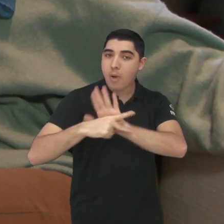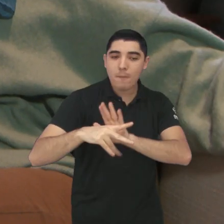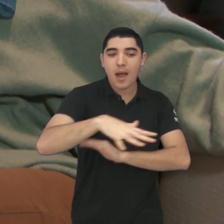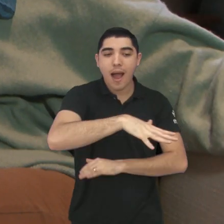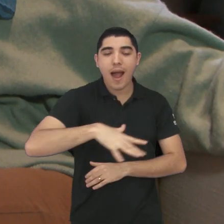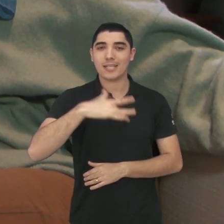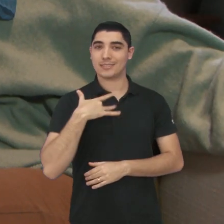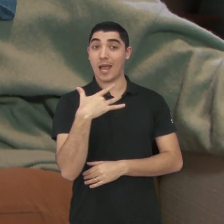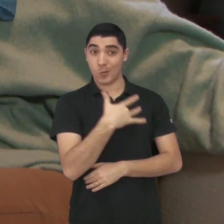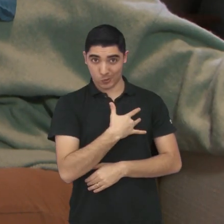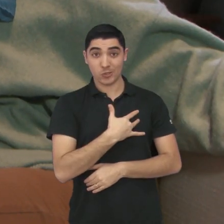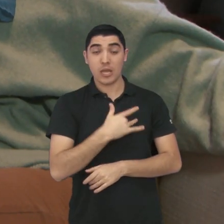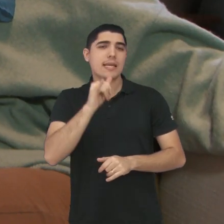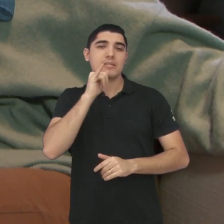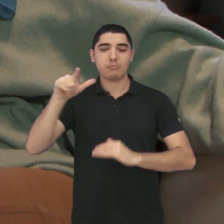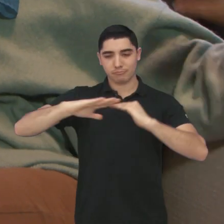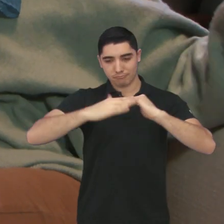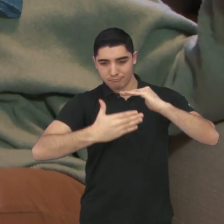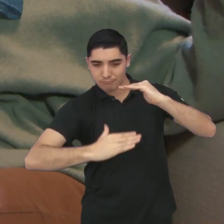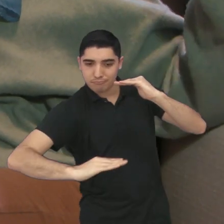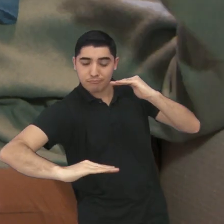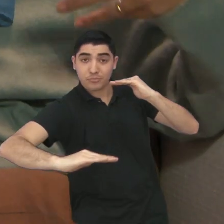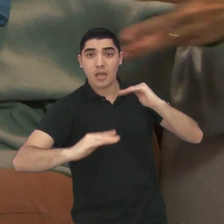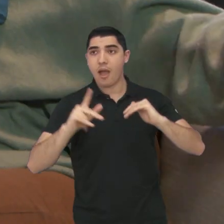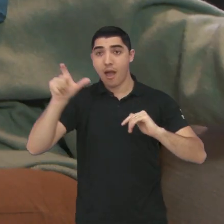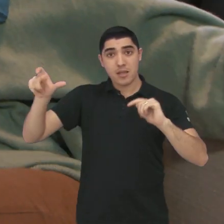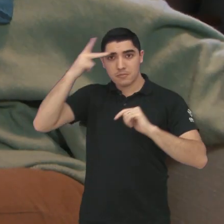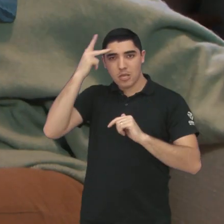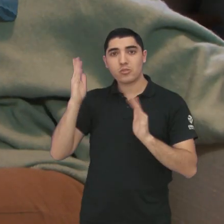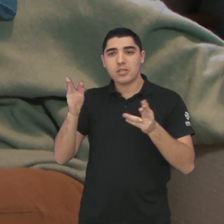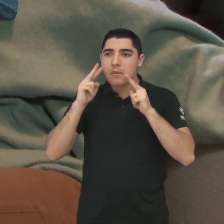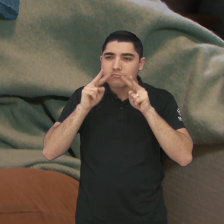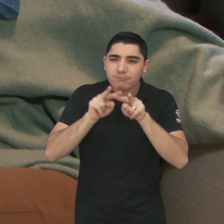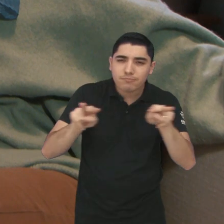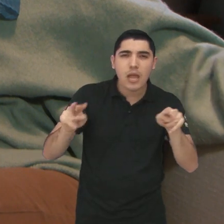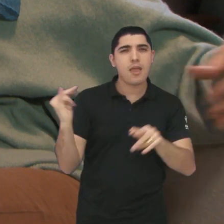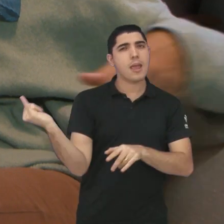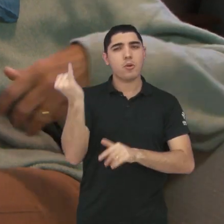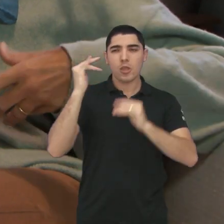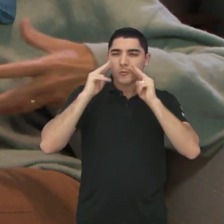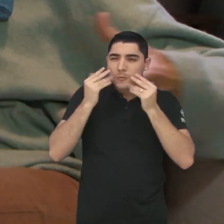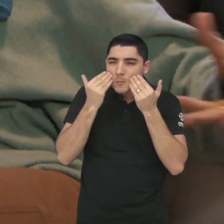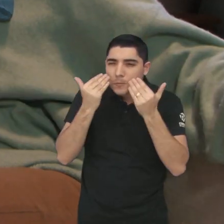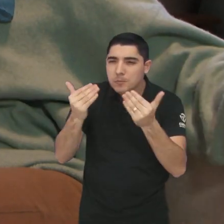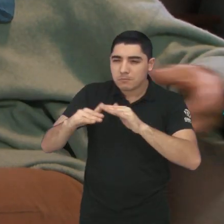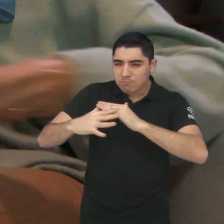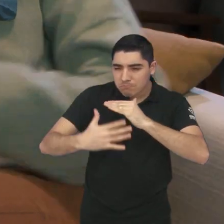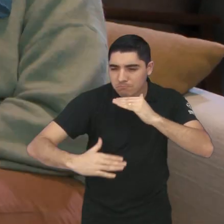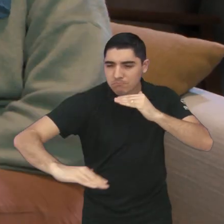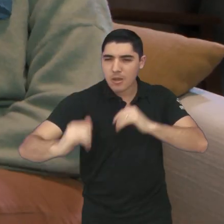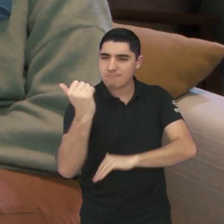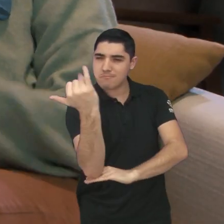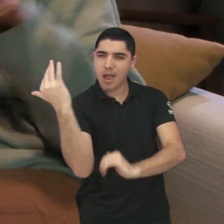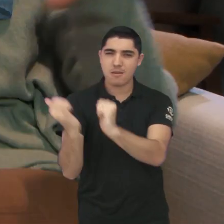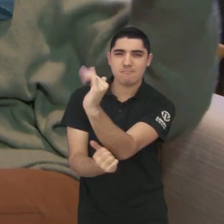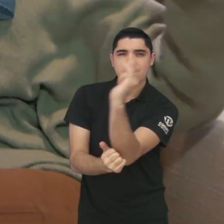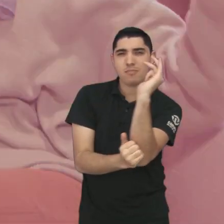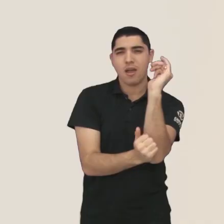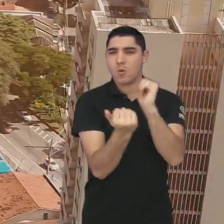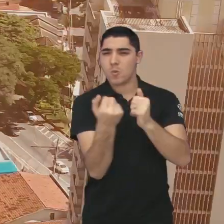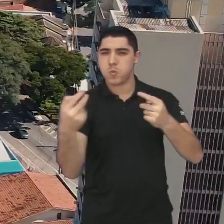cidade, inclusive, sendo setorizada. Então esse primeiro plano diretor da cidade, ele é um plano de engenharia sanitária. Se a gente